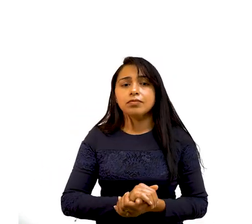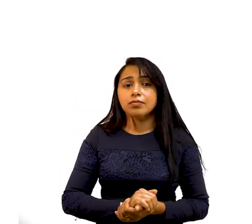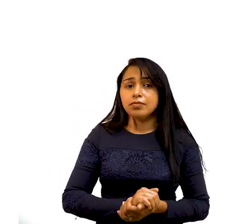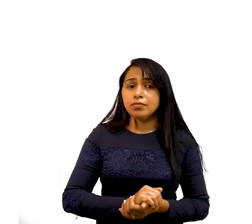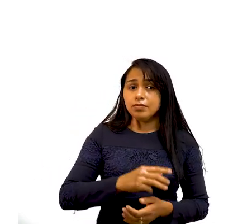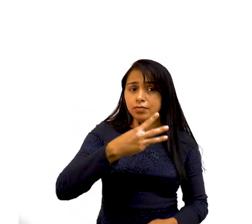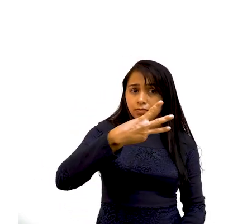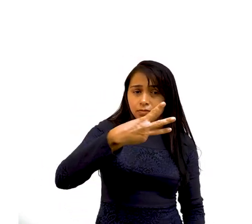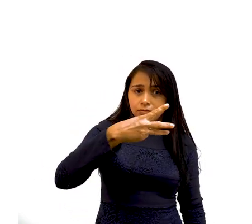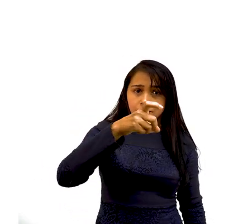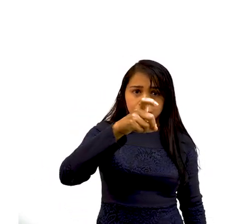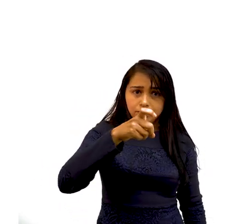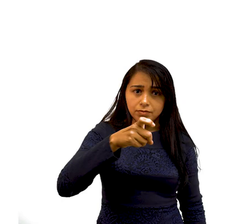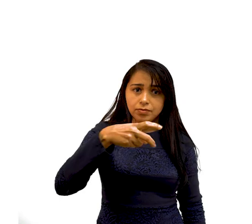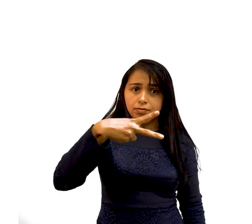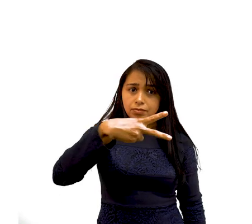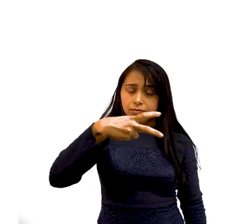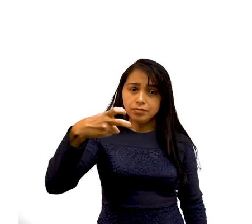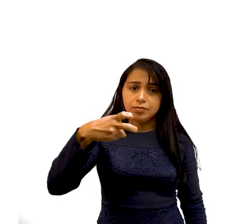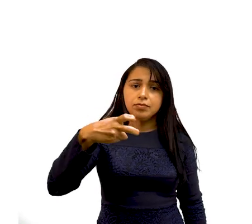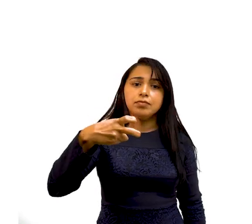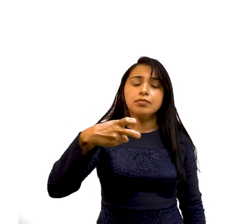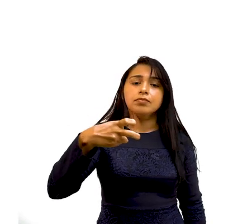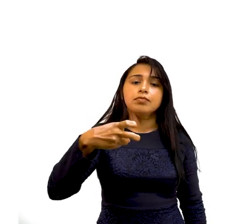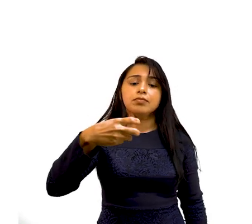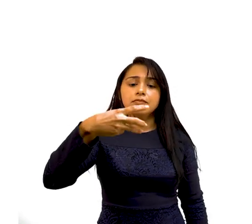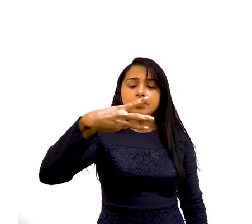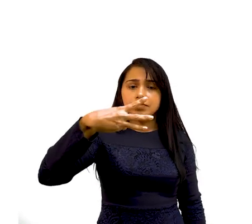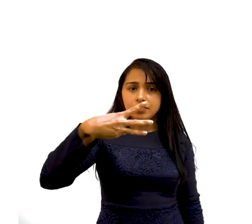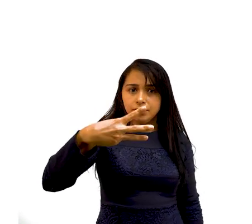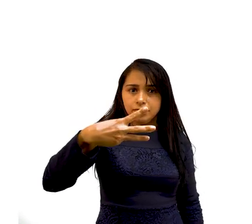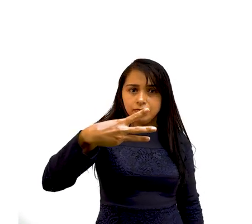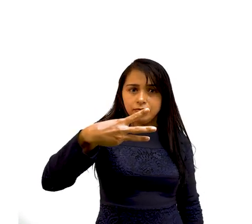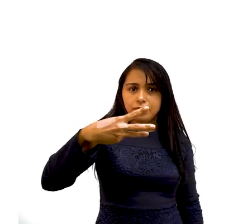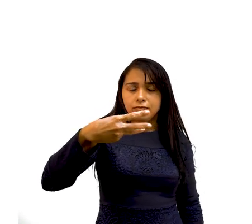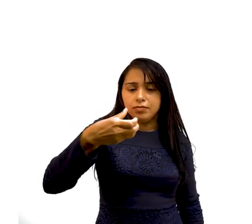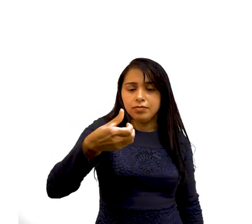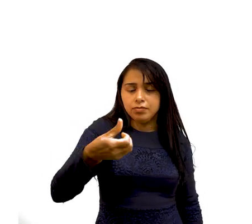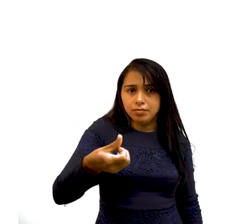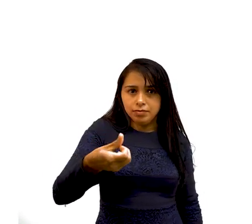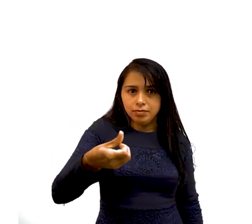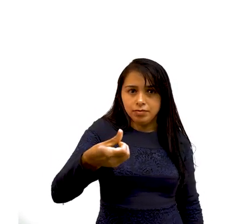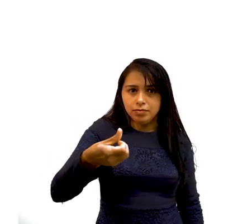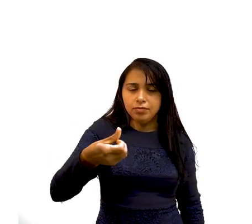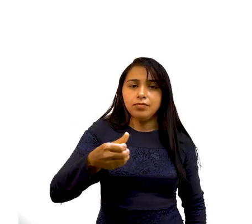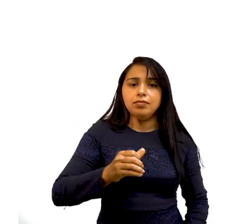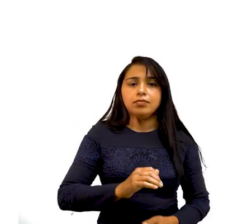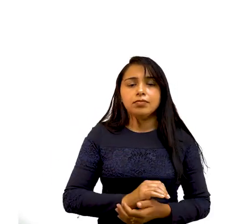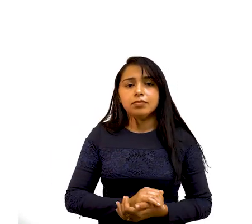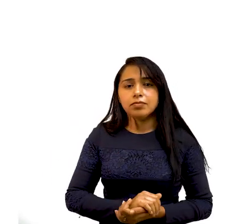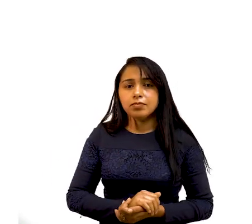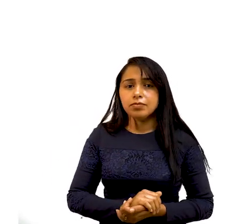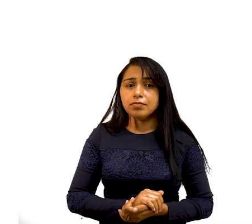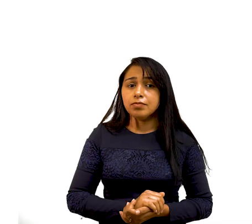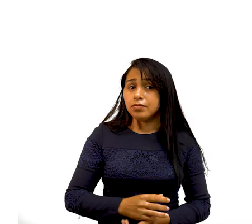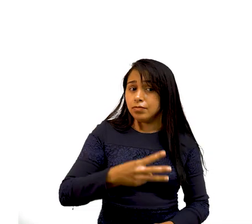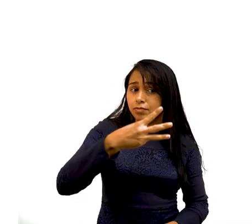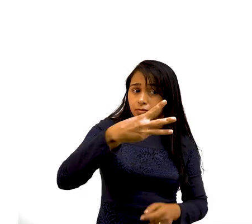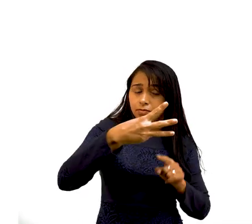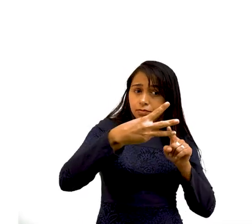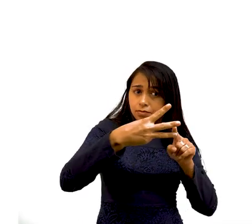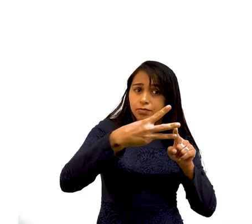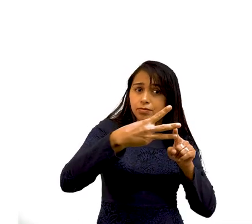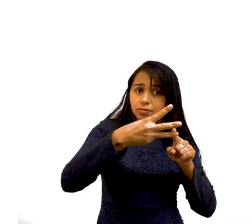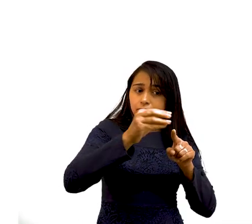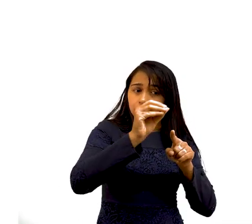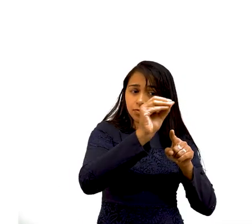uma equação para uma inequação é que dessa vez ela vai ter uma desigualdade. Por exemplo, vamos supor aqui um exemplo.